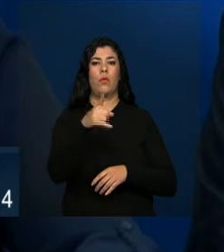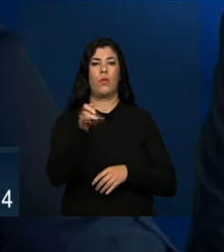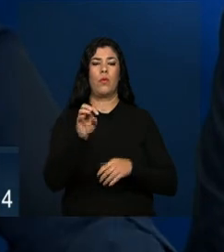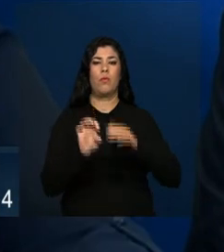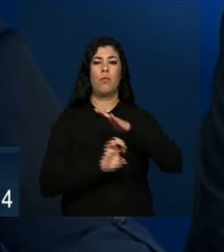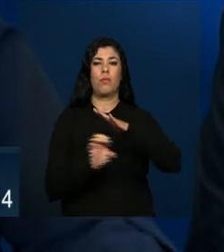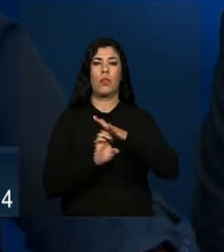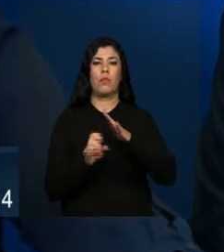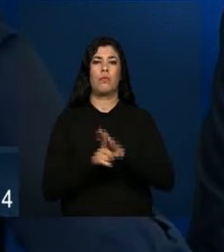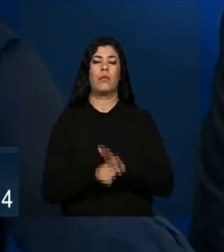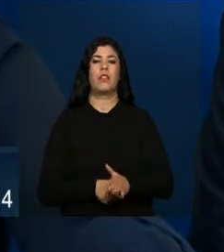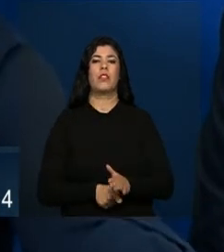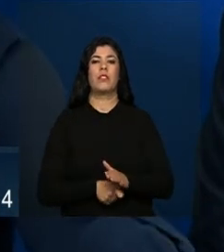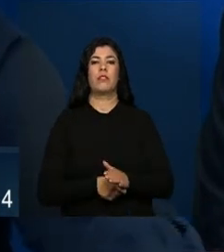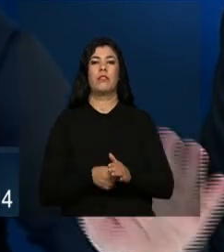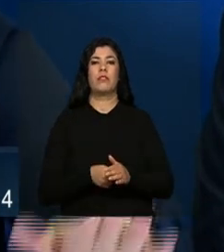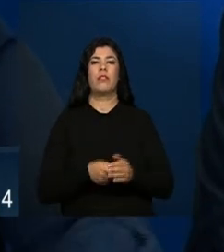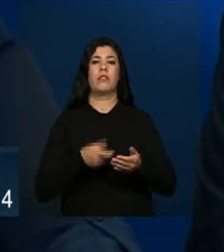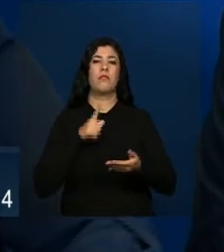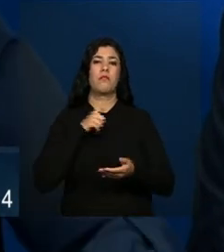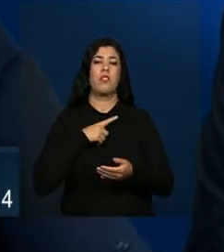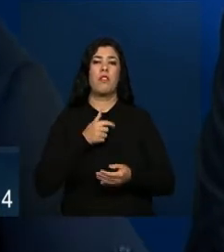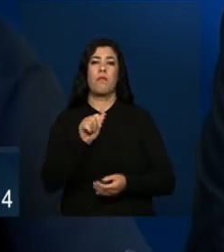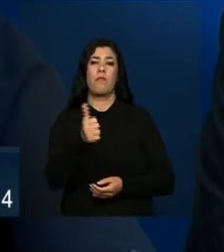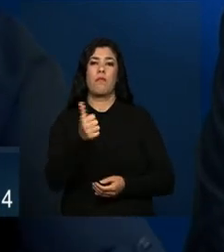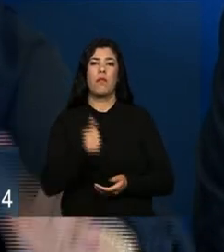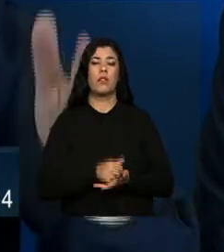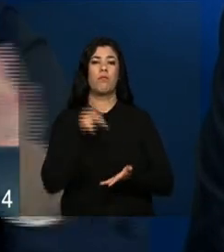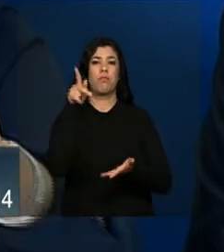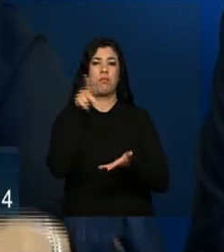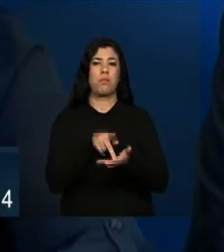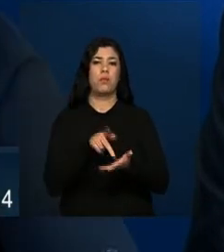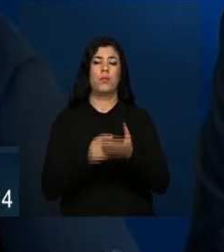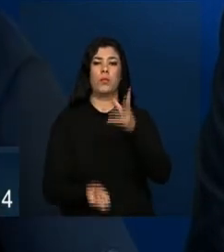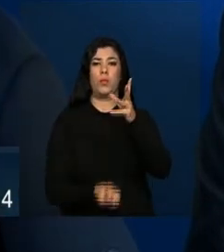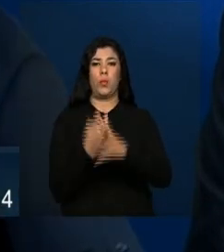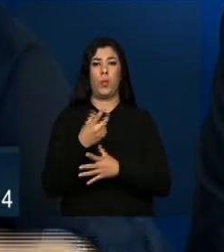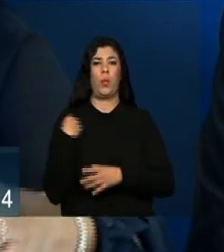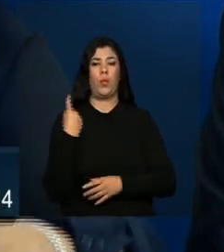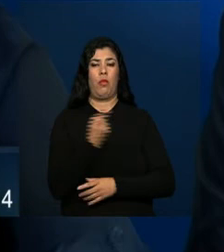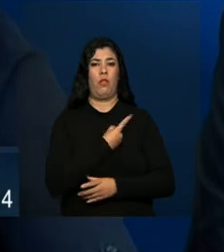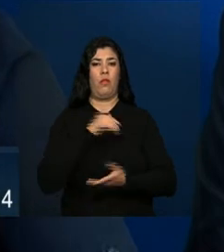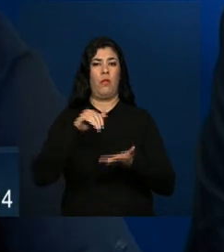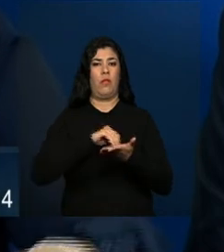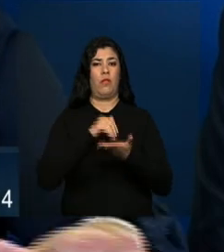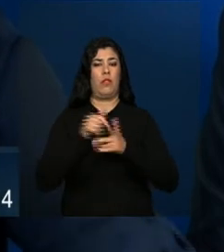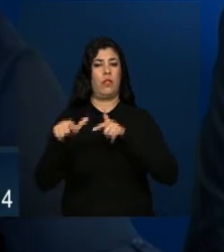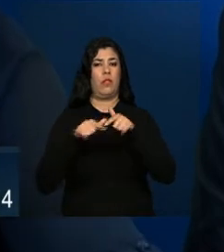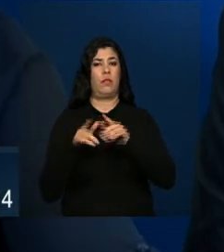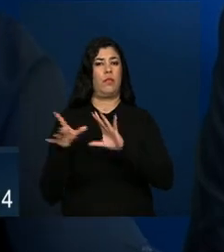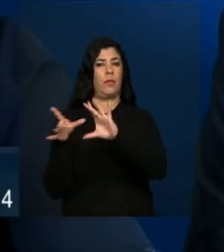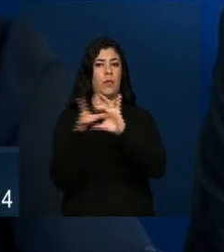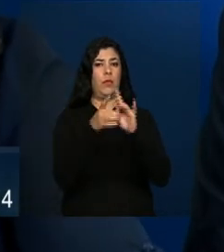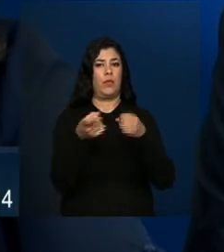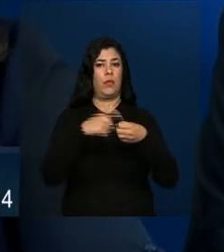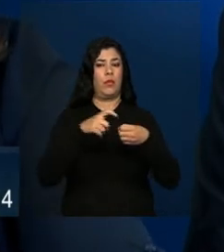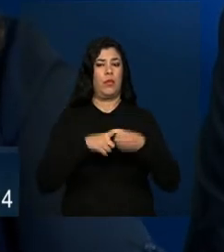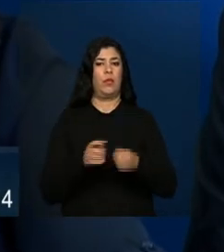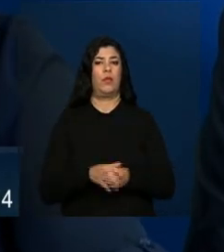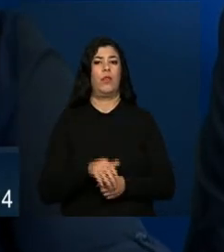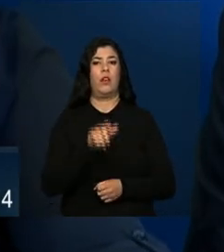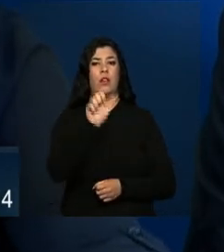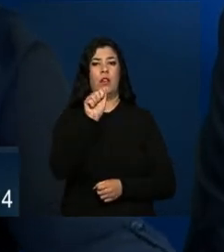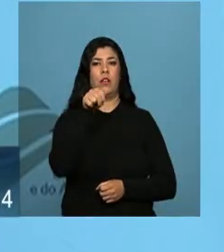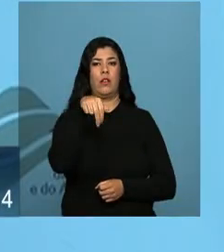determinado produto no caso da secretaria nós trabalhamos integrados em conjunto com a Agência Nacional de Vigilância